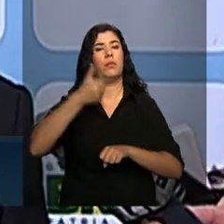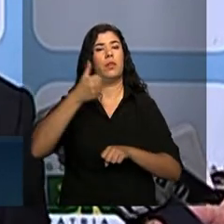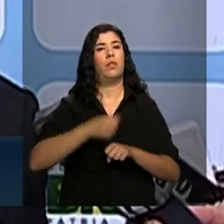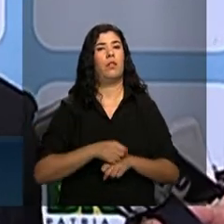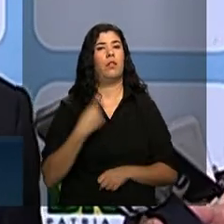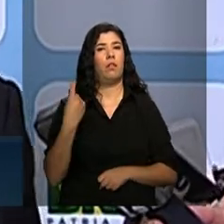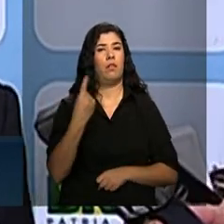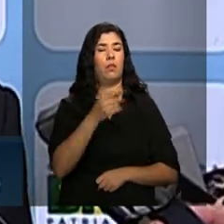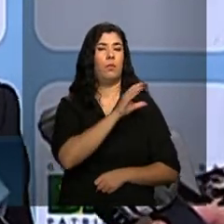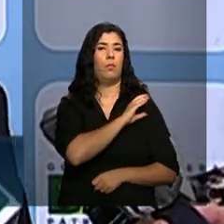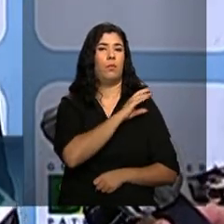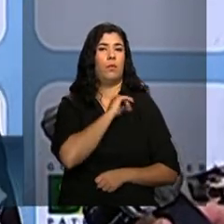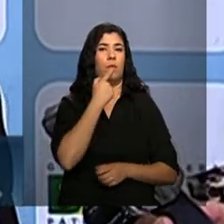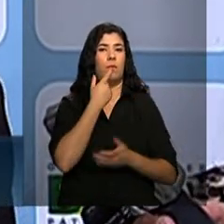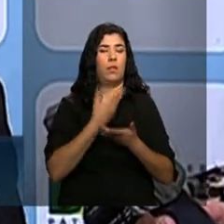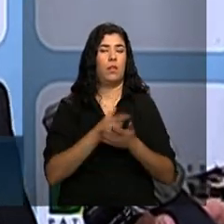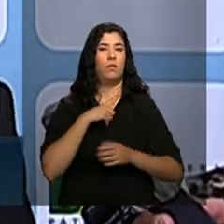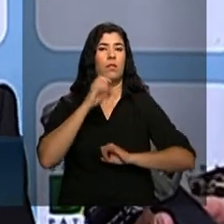vai conseguir ter